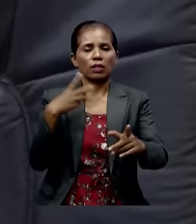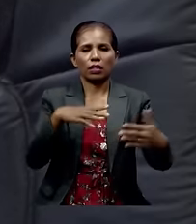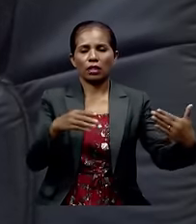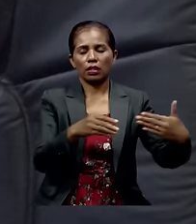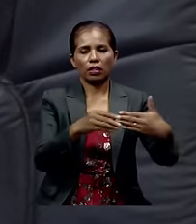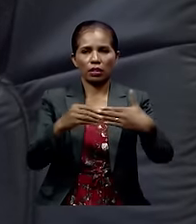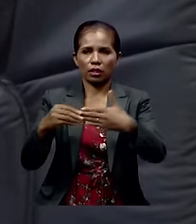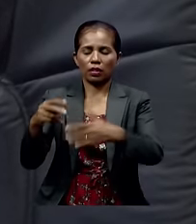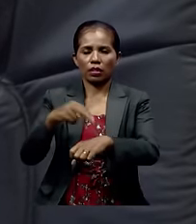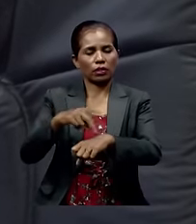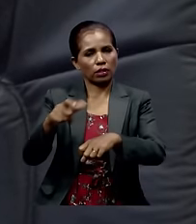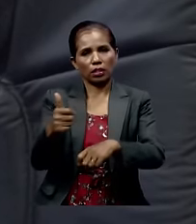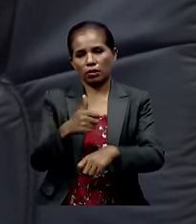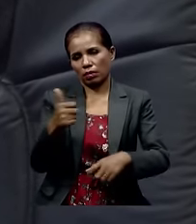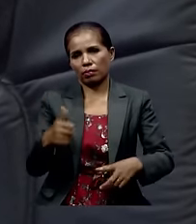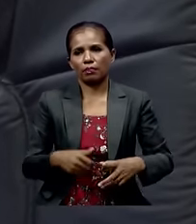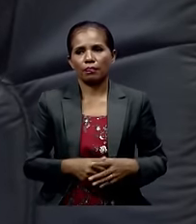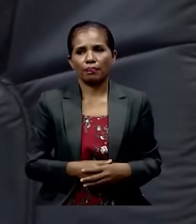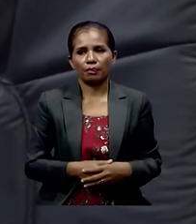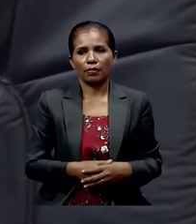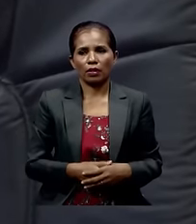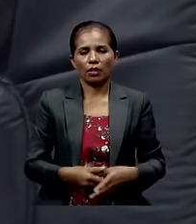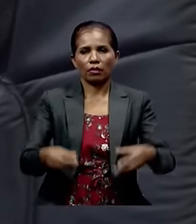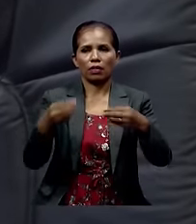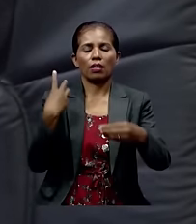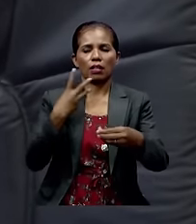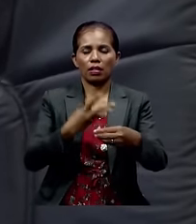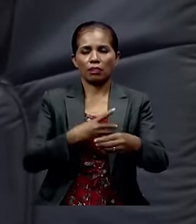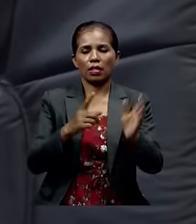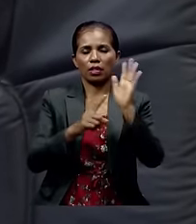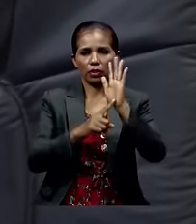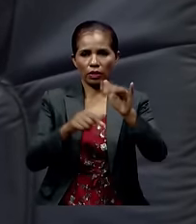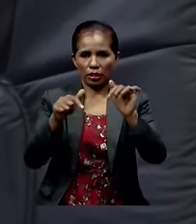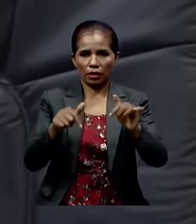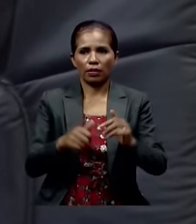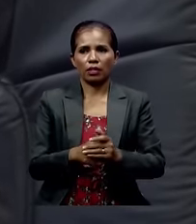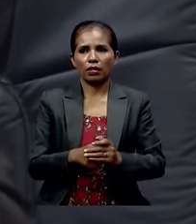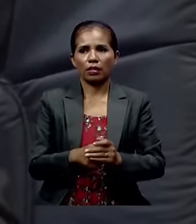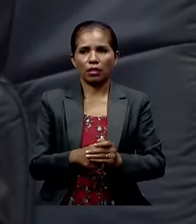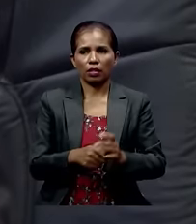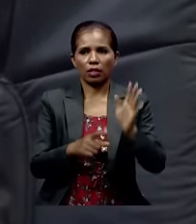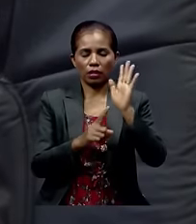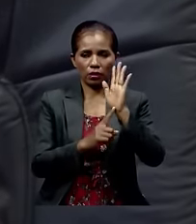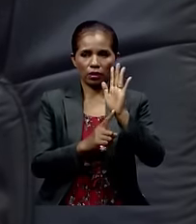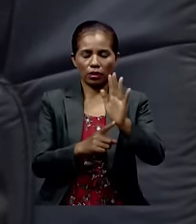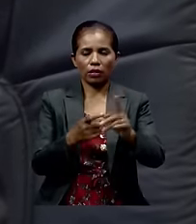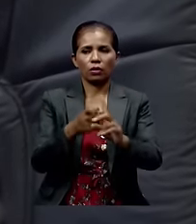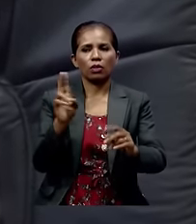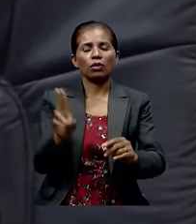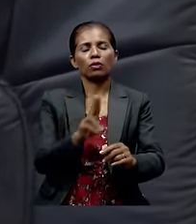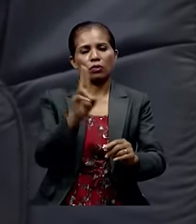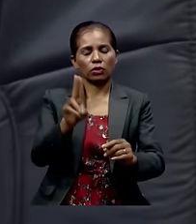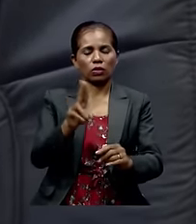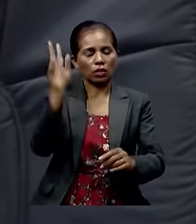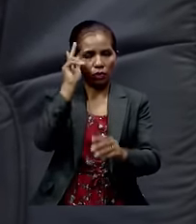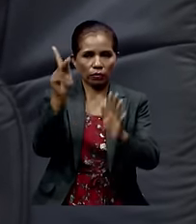nacional balo. Permite a mim, a toa iané, referência, utilização